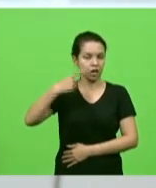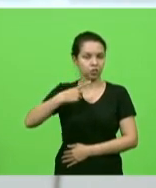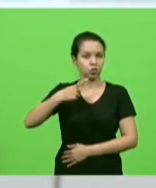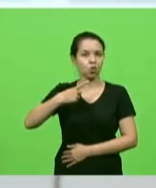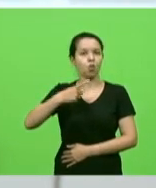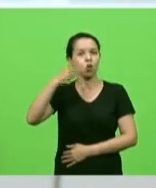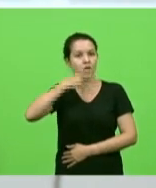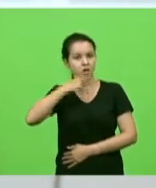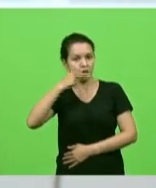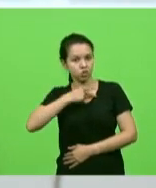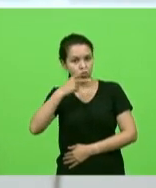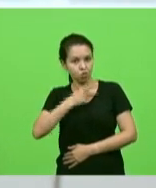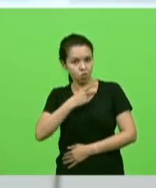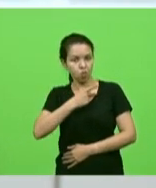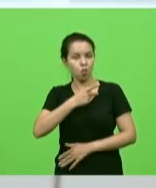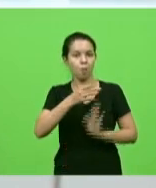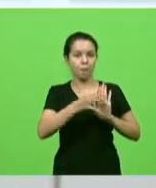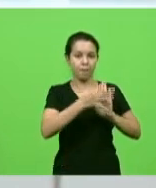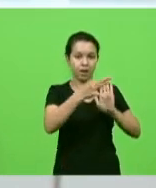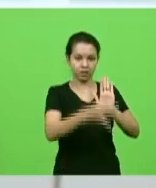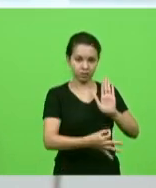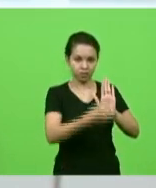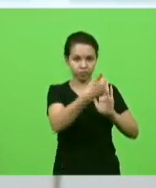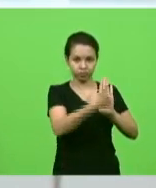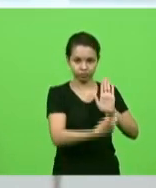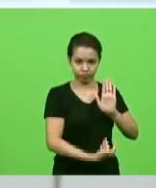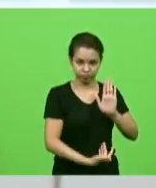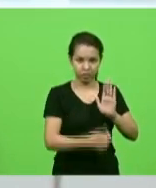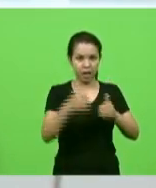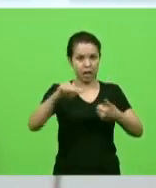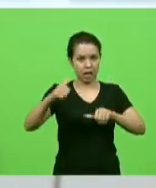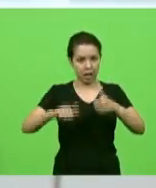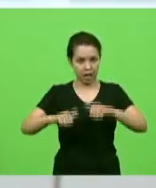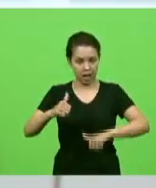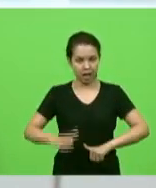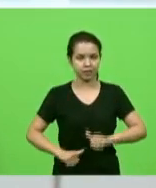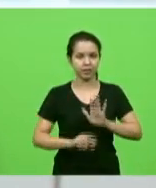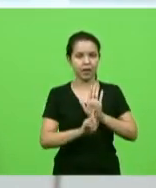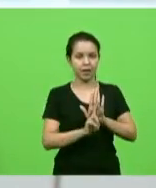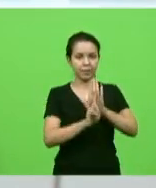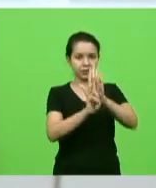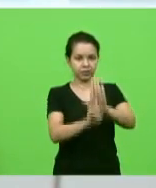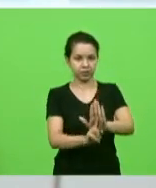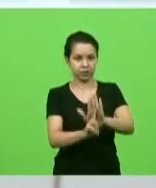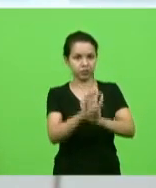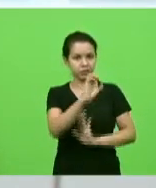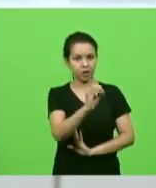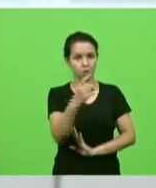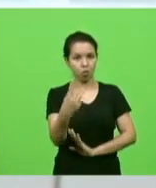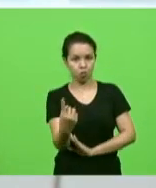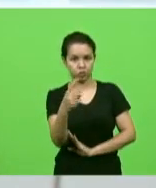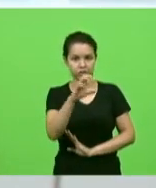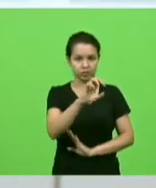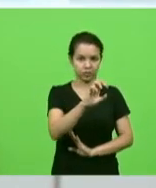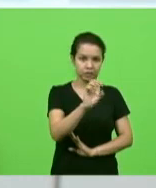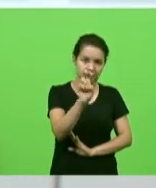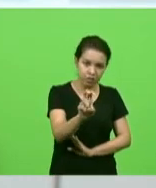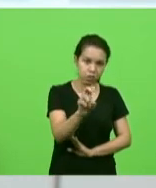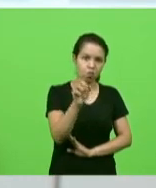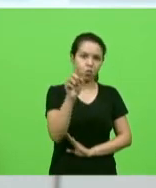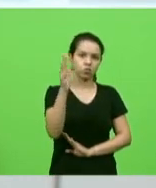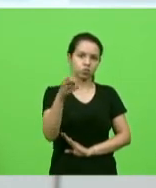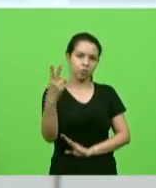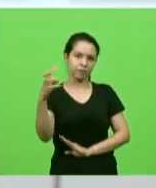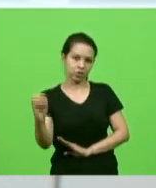lançaram esse aparecer quando da análise da representação nome do zero 15 2020